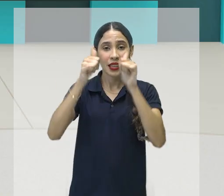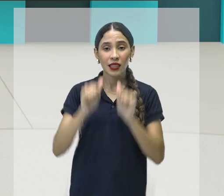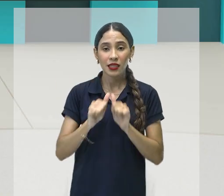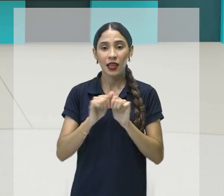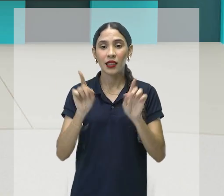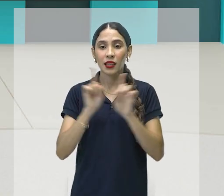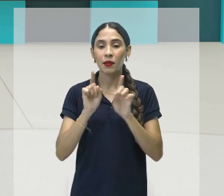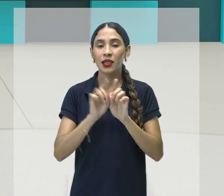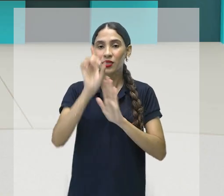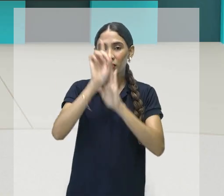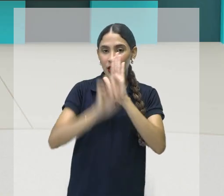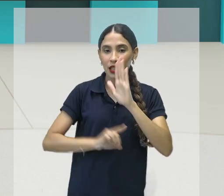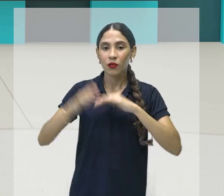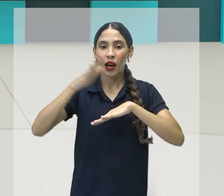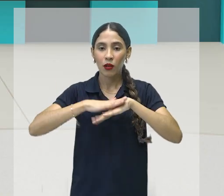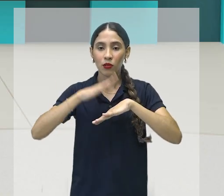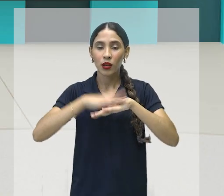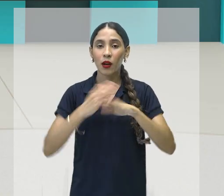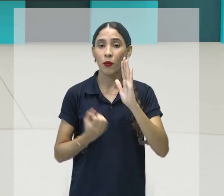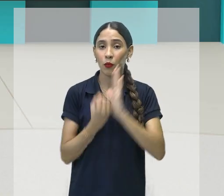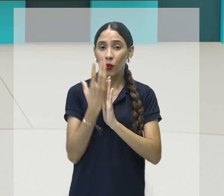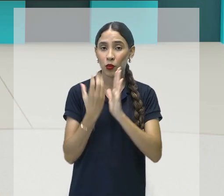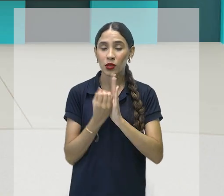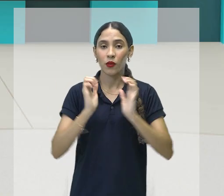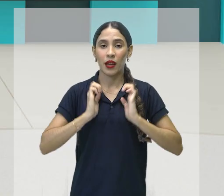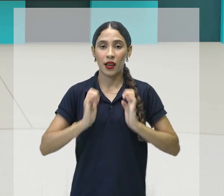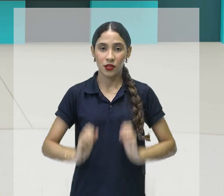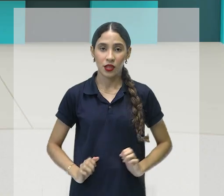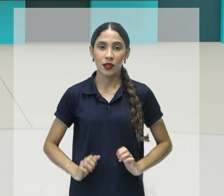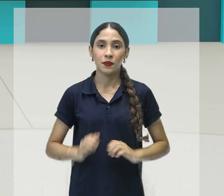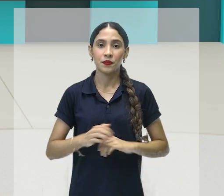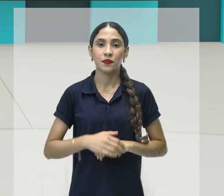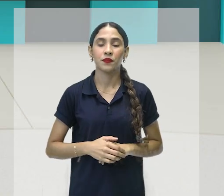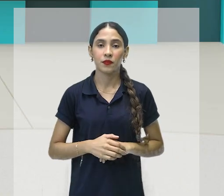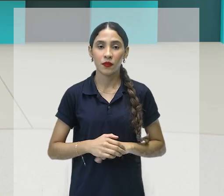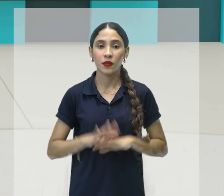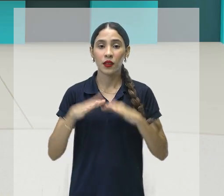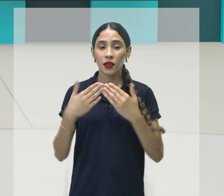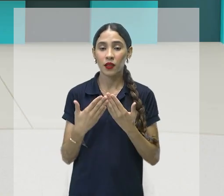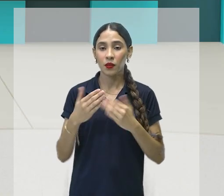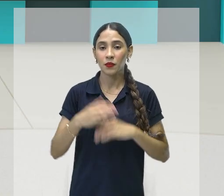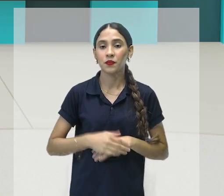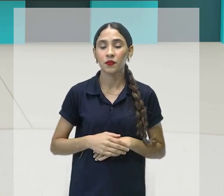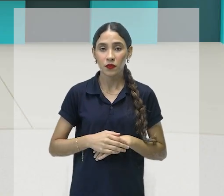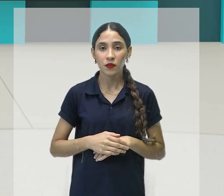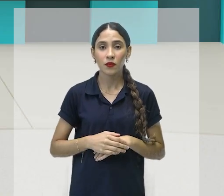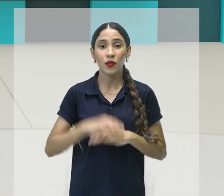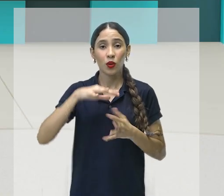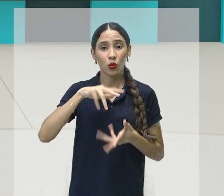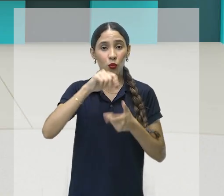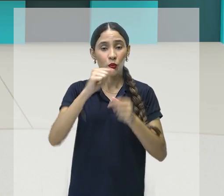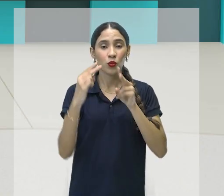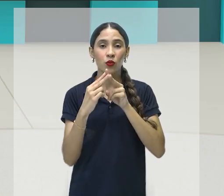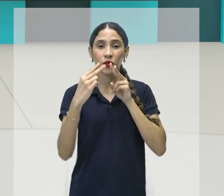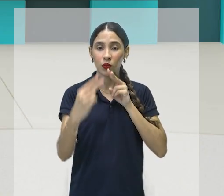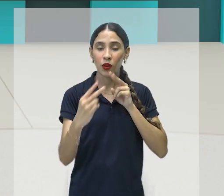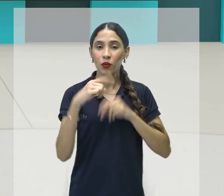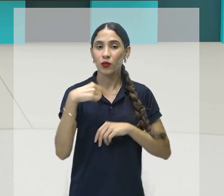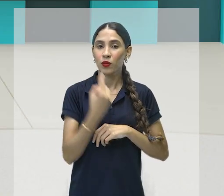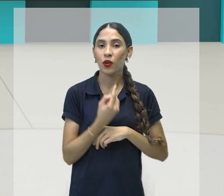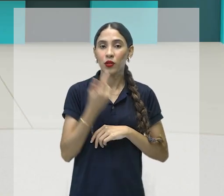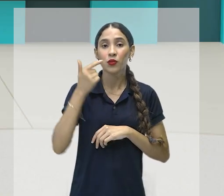a questão dos direitos autorais e produção ética. Afinal, nesse mundo virtual,